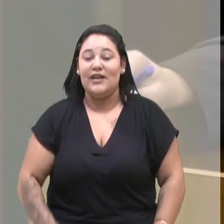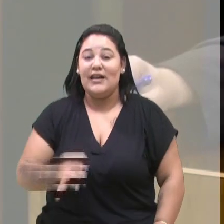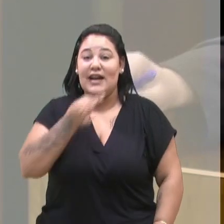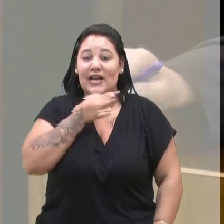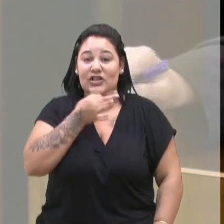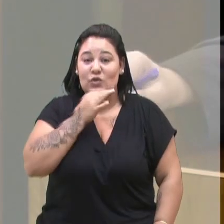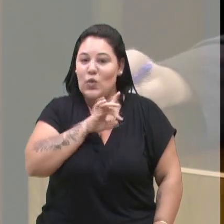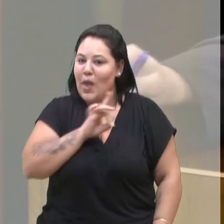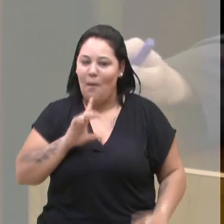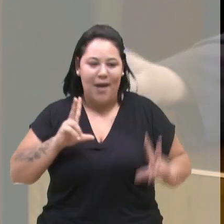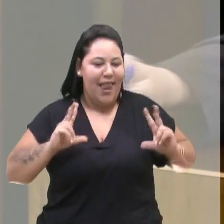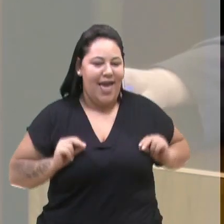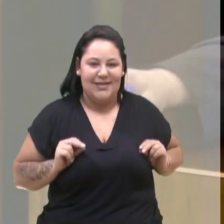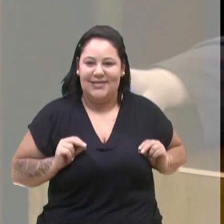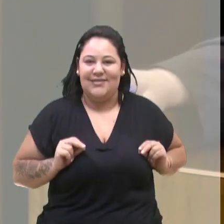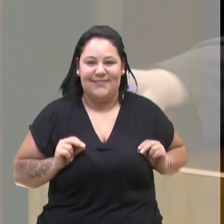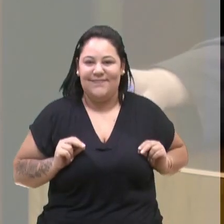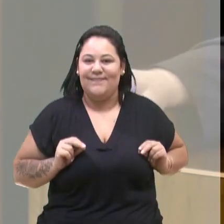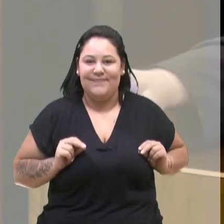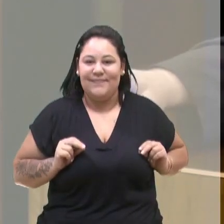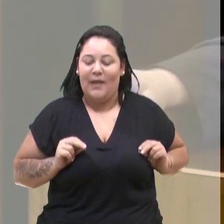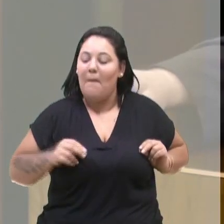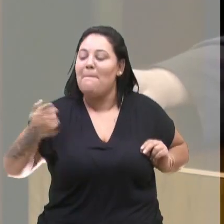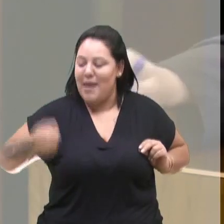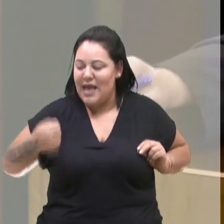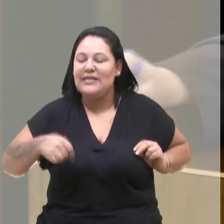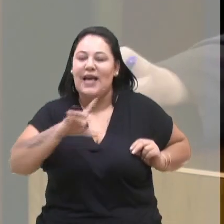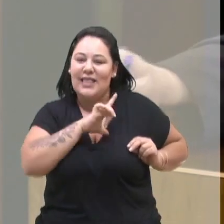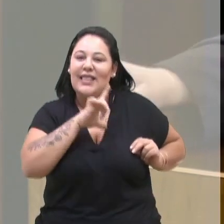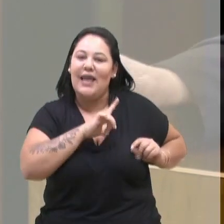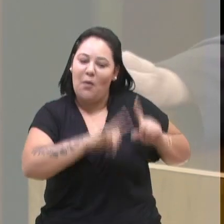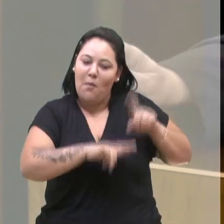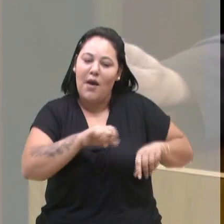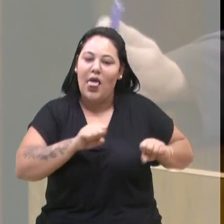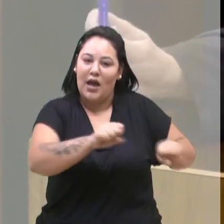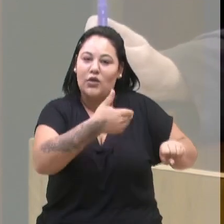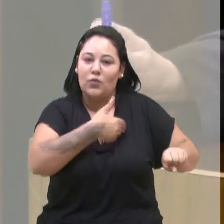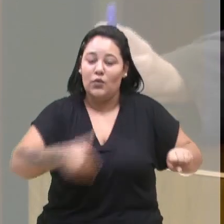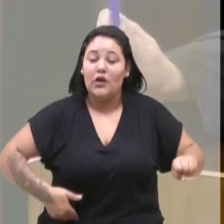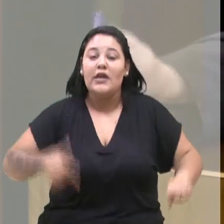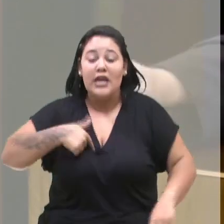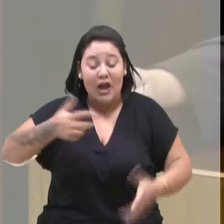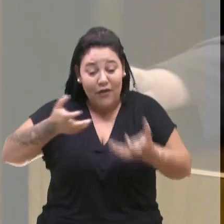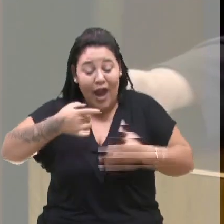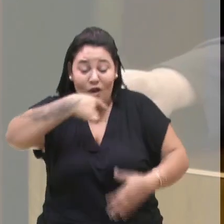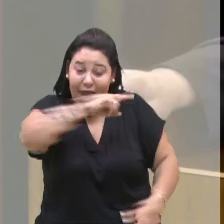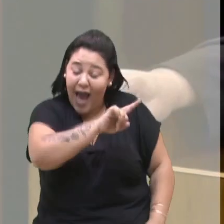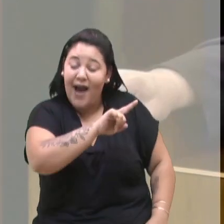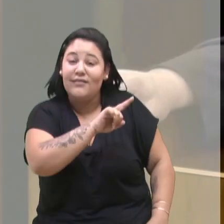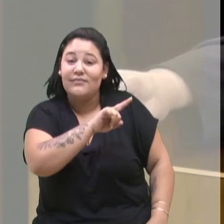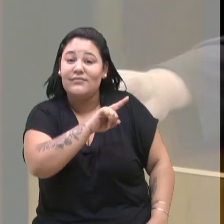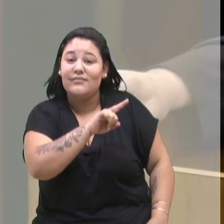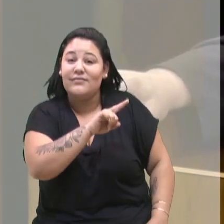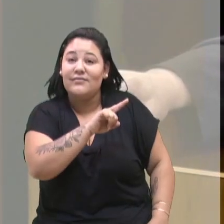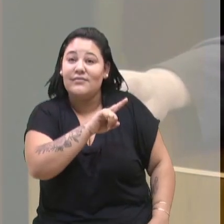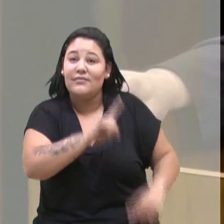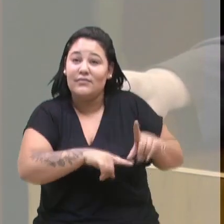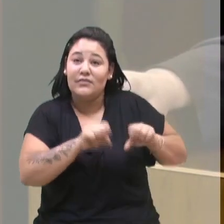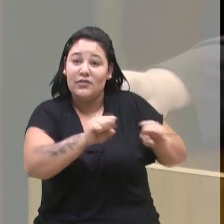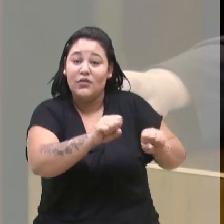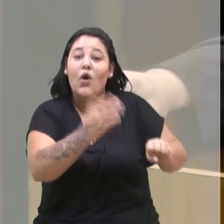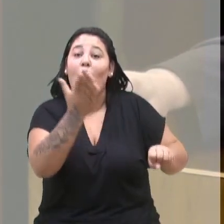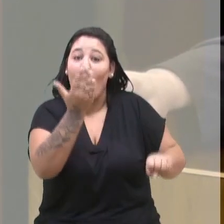não merece não ter o mercado público e eu quero ir lá no mercado público comer um